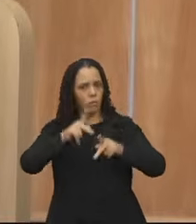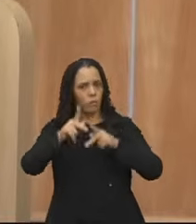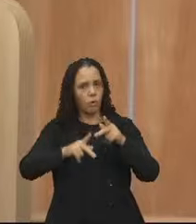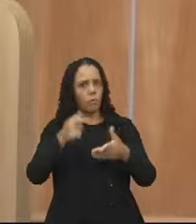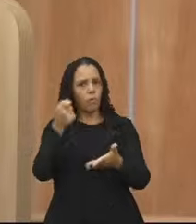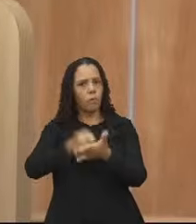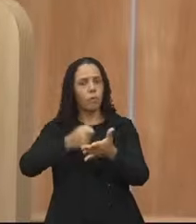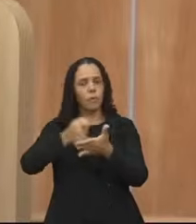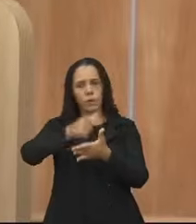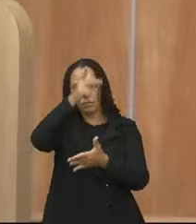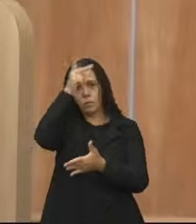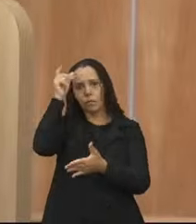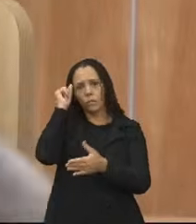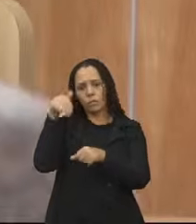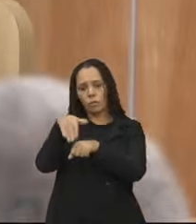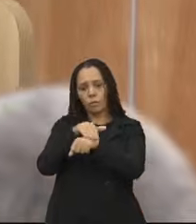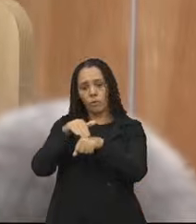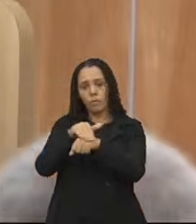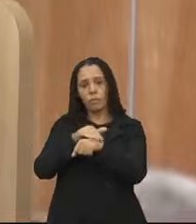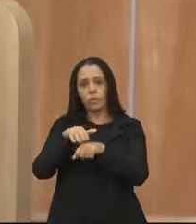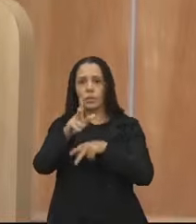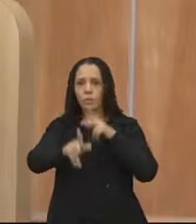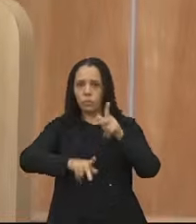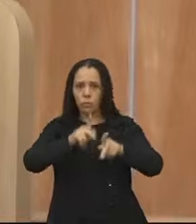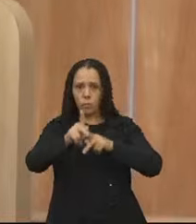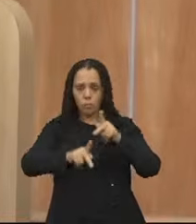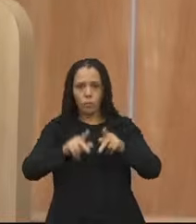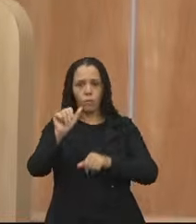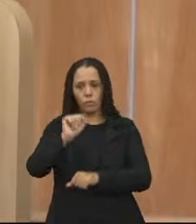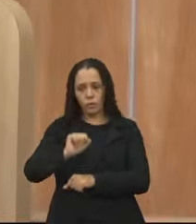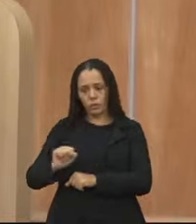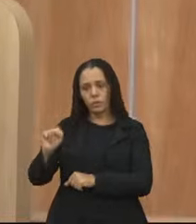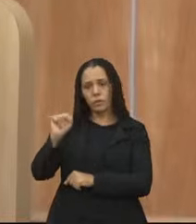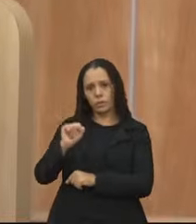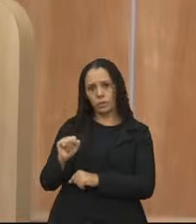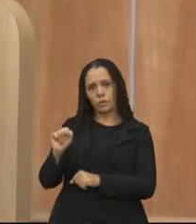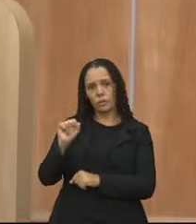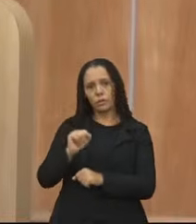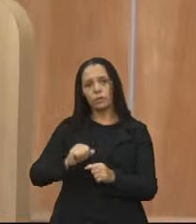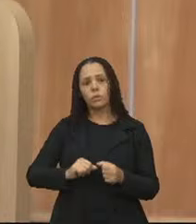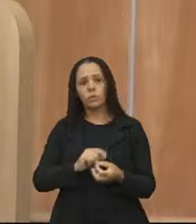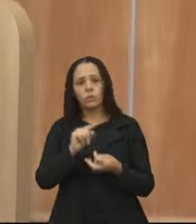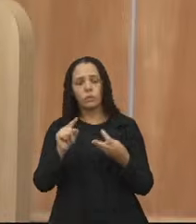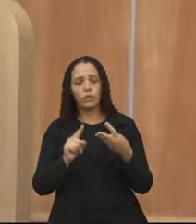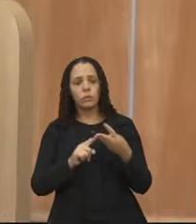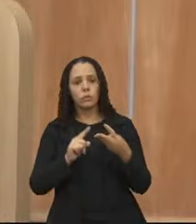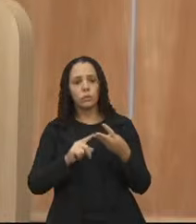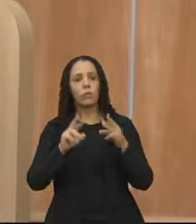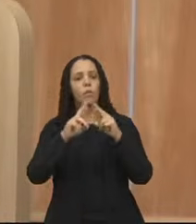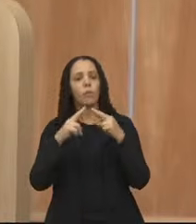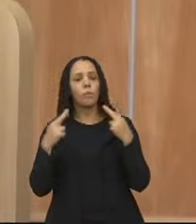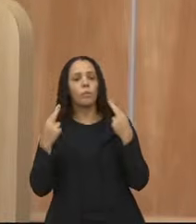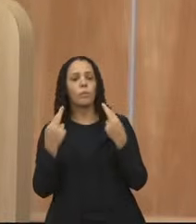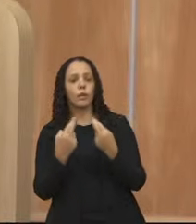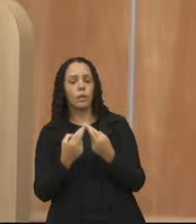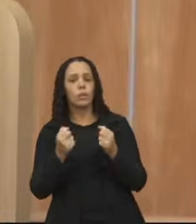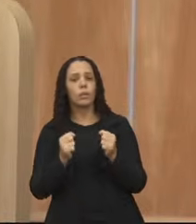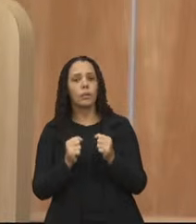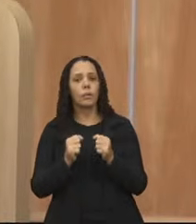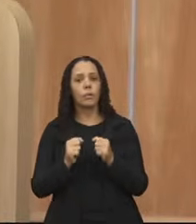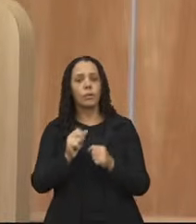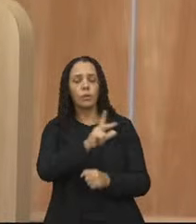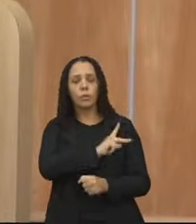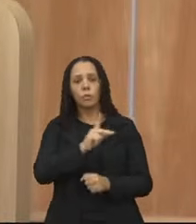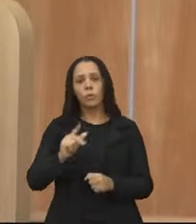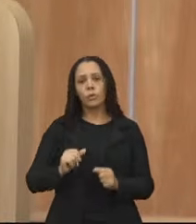prefeitura passasse a conversar com o povo e com as associações. Depois disso, a gente teve uma reunião que o prefeito fez